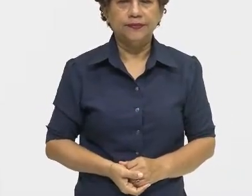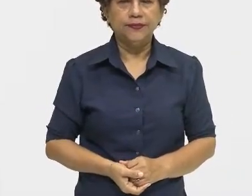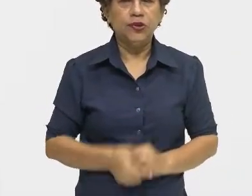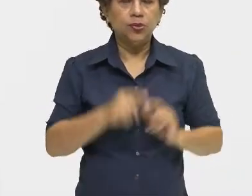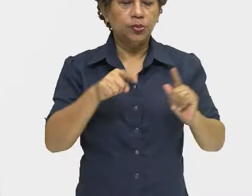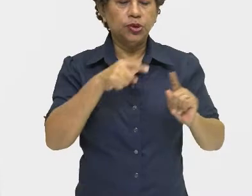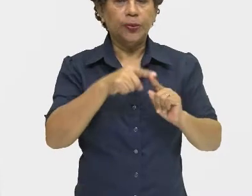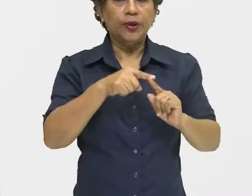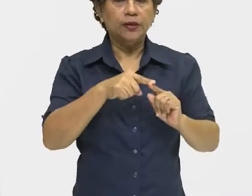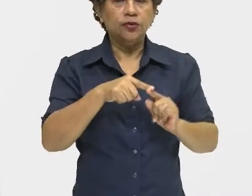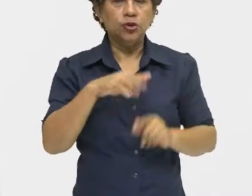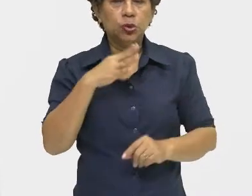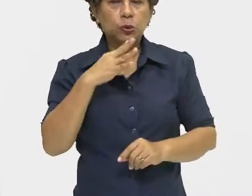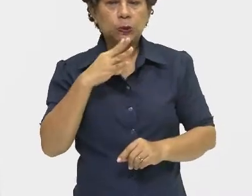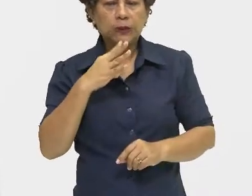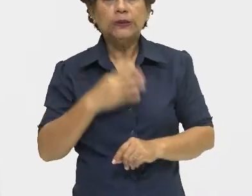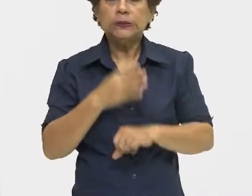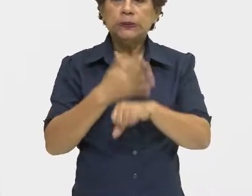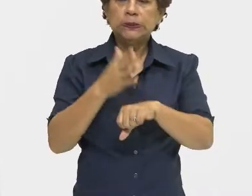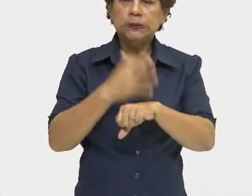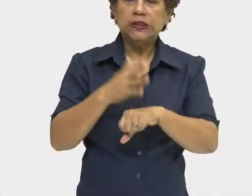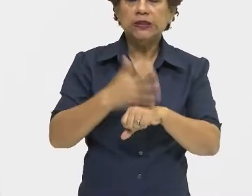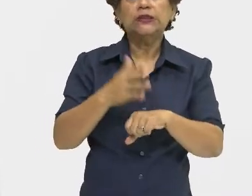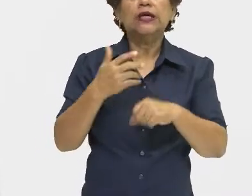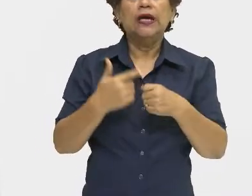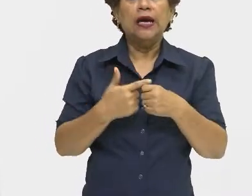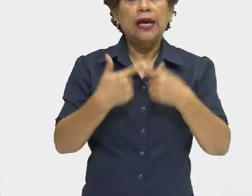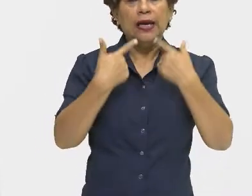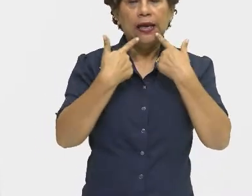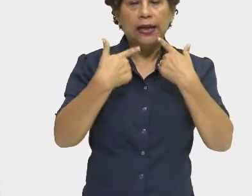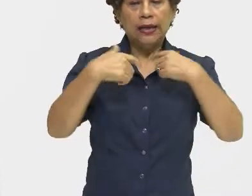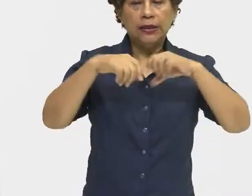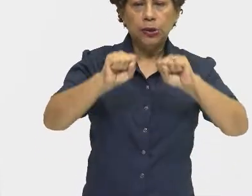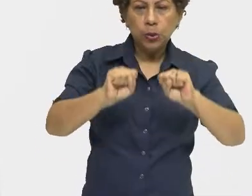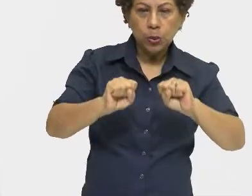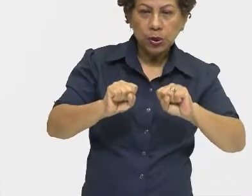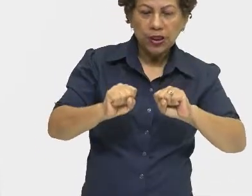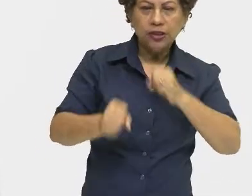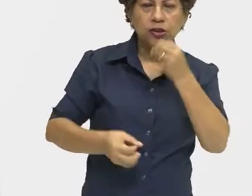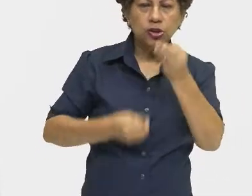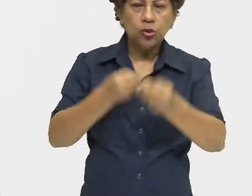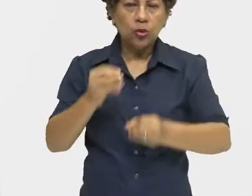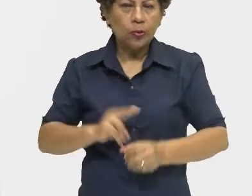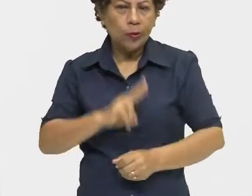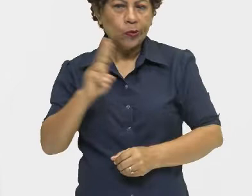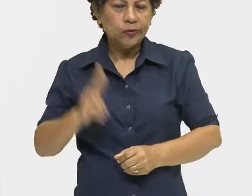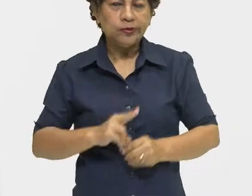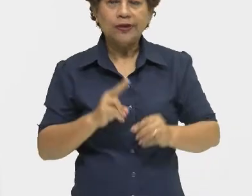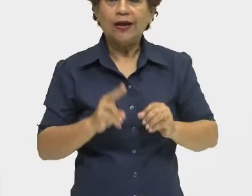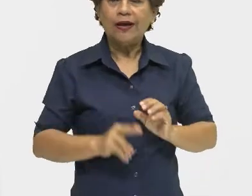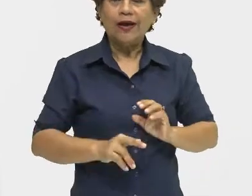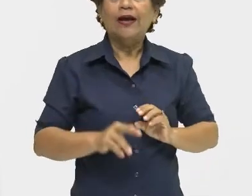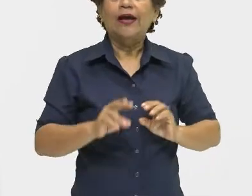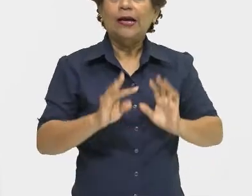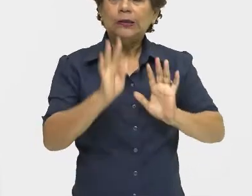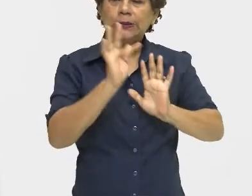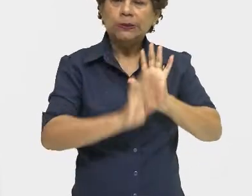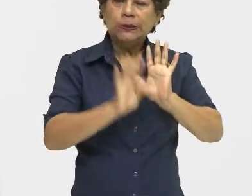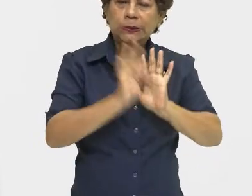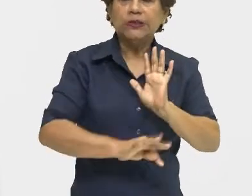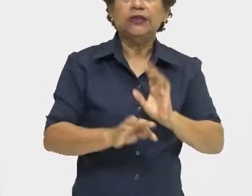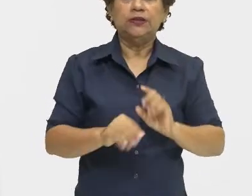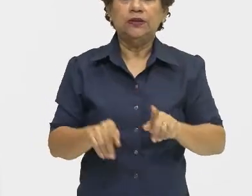Práticas de análise linguística, de modo a considerar o contexto de produção, circulação, recepção